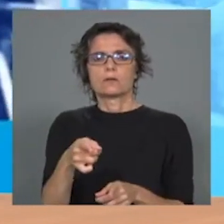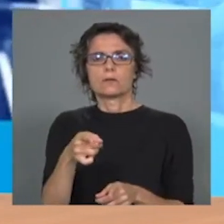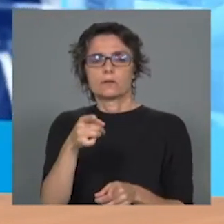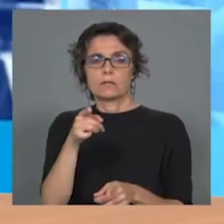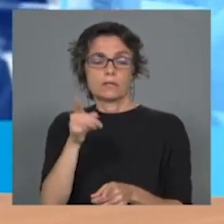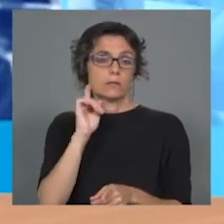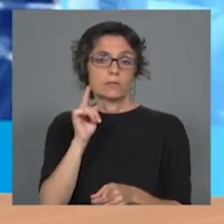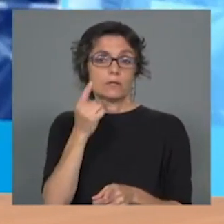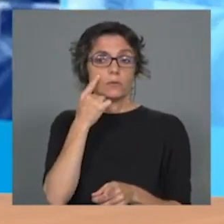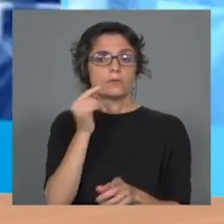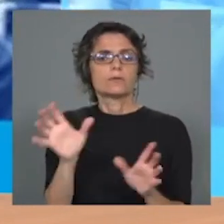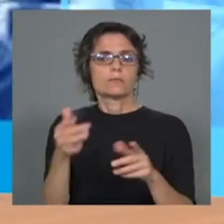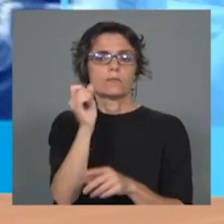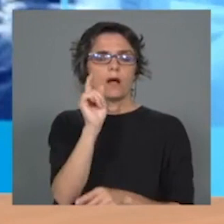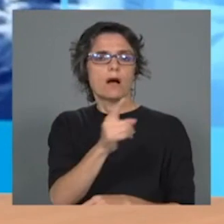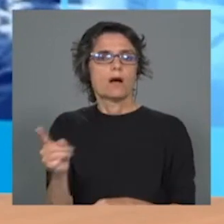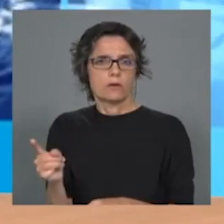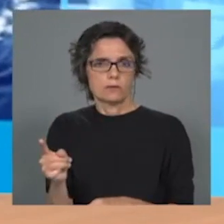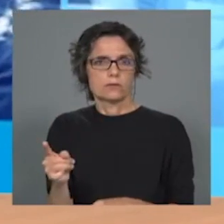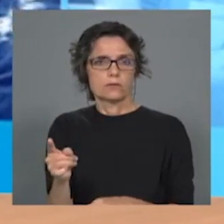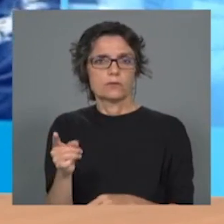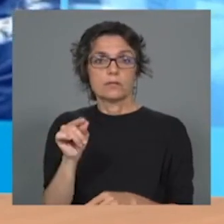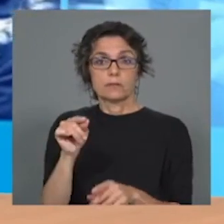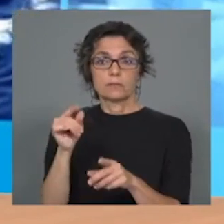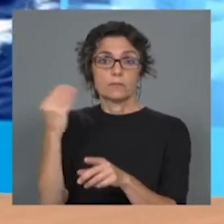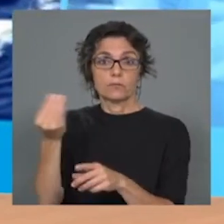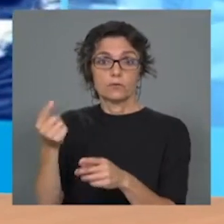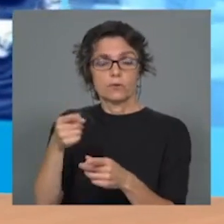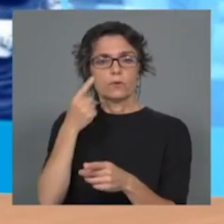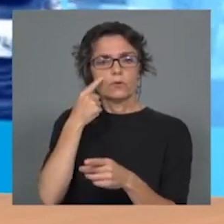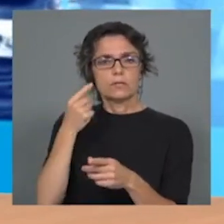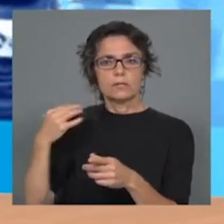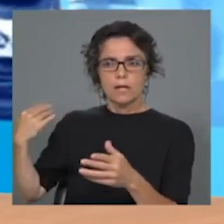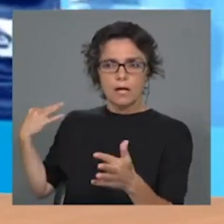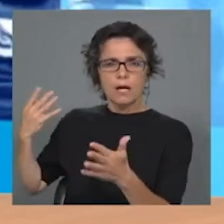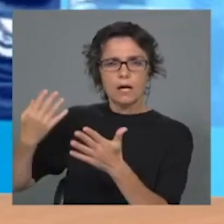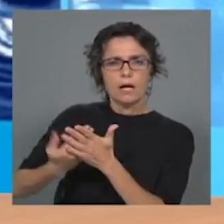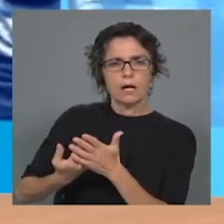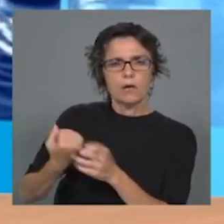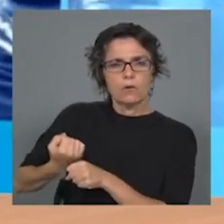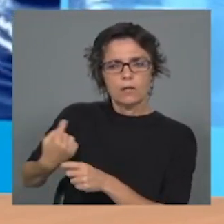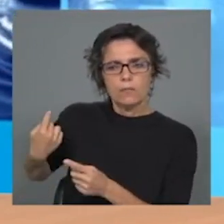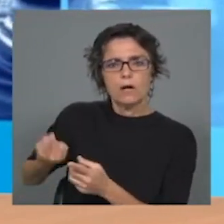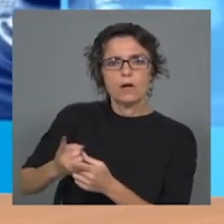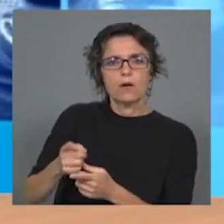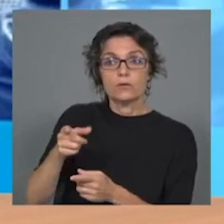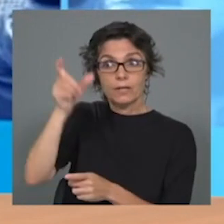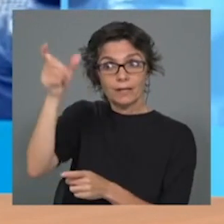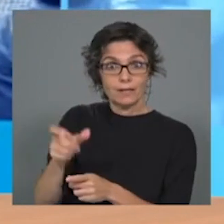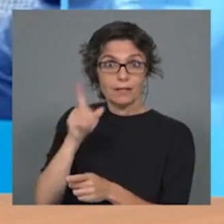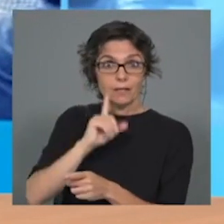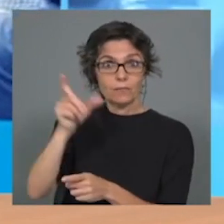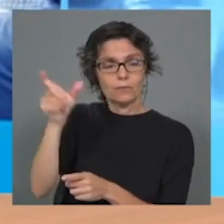feito é extremamente importante. Tanto mais que a Maria de Lourdes era muito, o que eu diria, uma voz